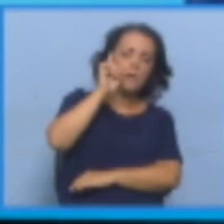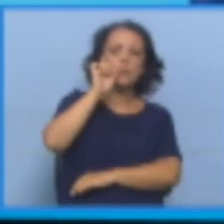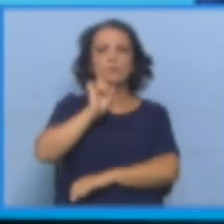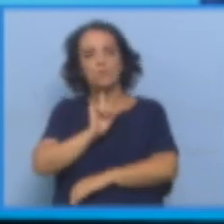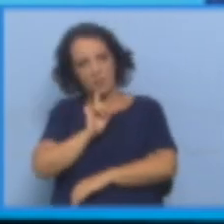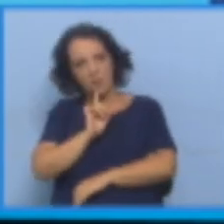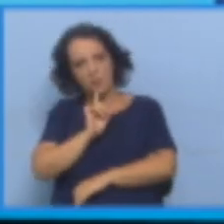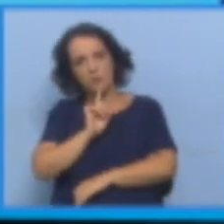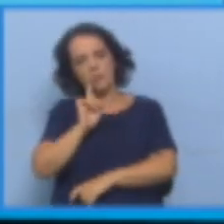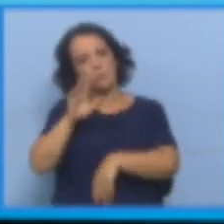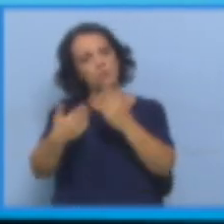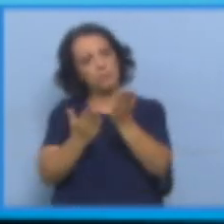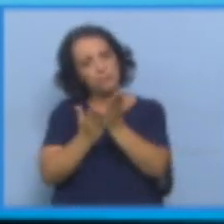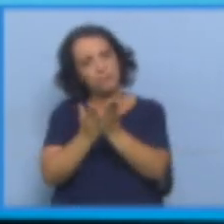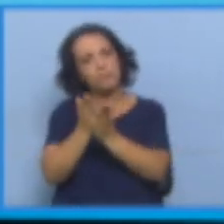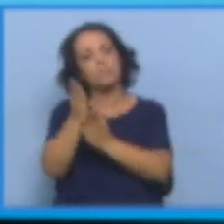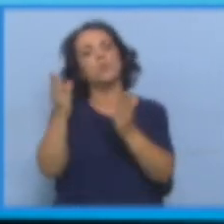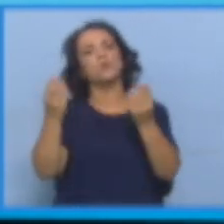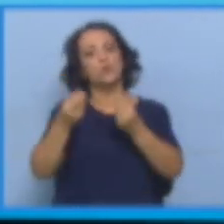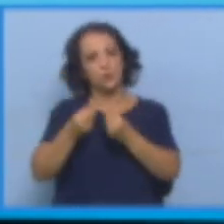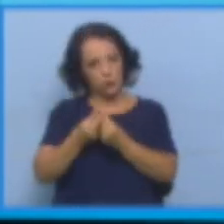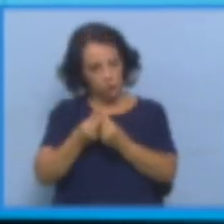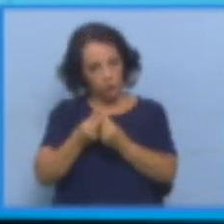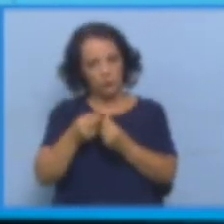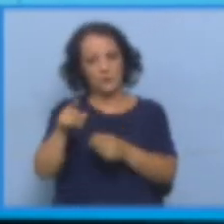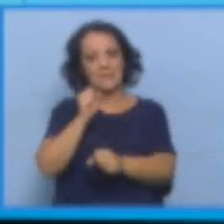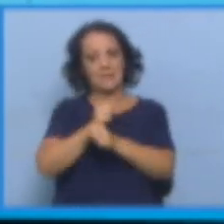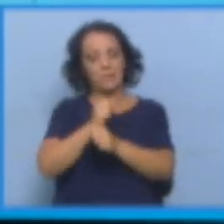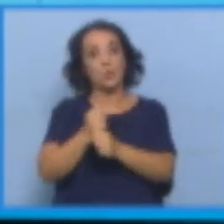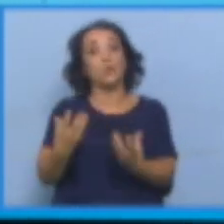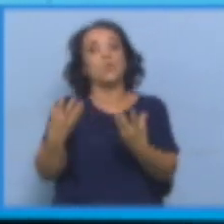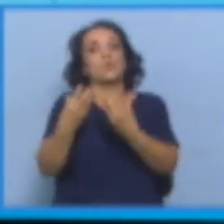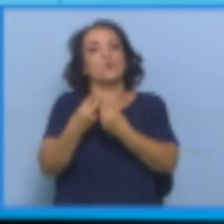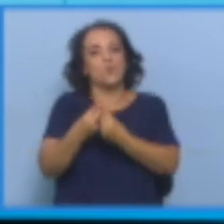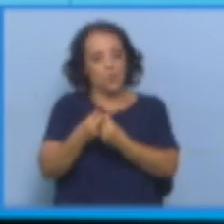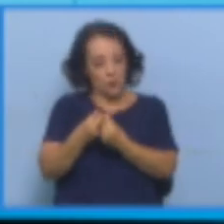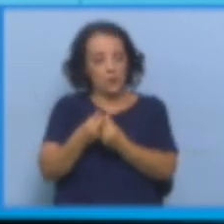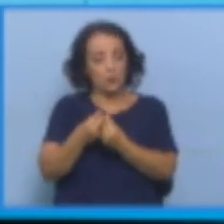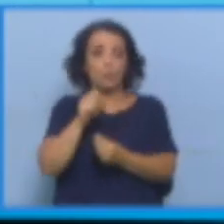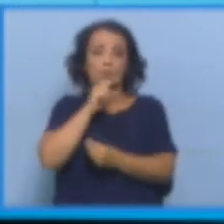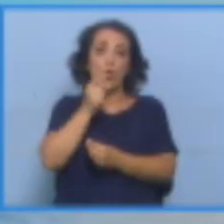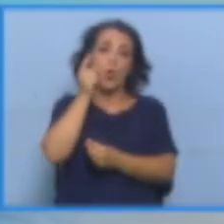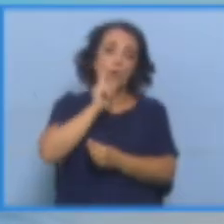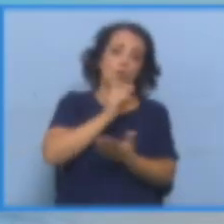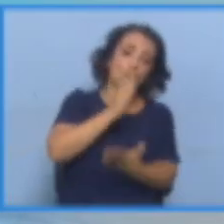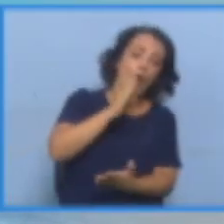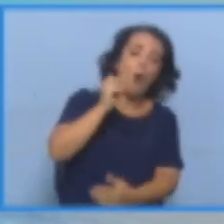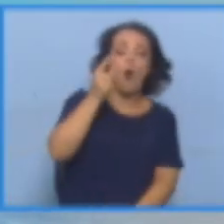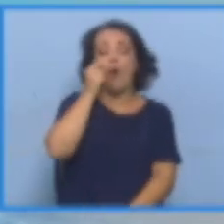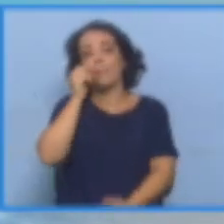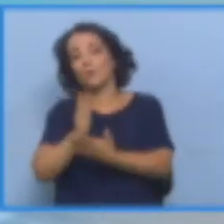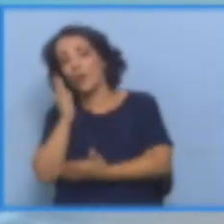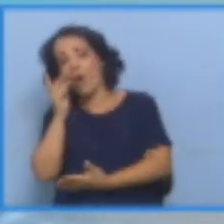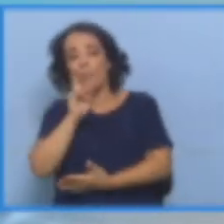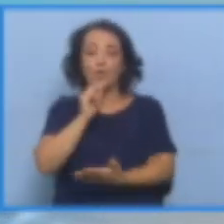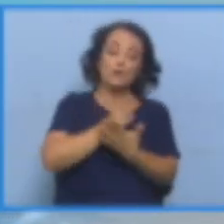sempre em conjunto. Claro. Esta complementaridade e este trabalho em conjunto, que podiam ser só mulheres, podiam ser só homens, mas que se for homens e